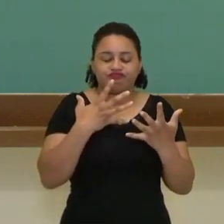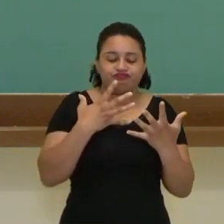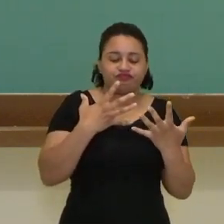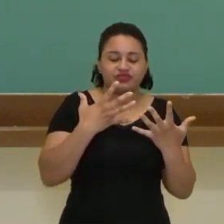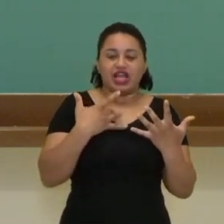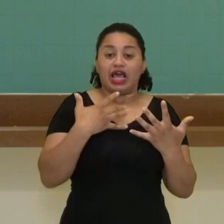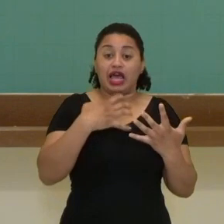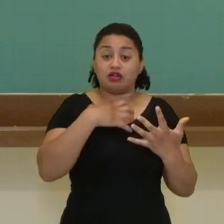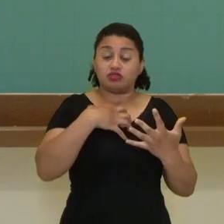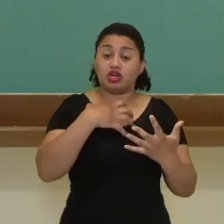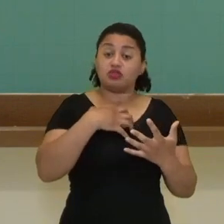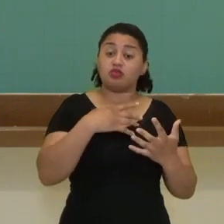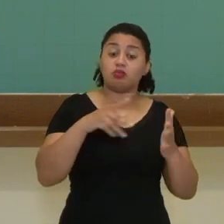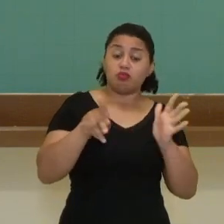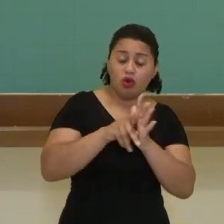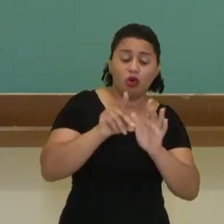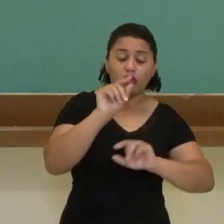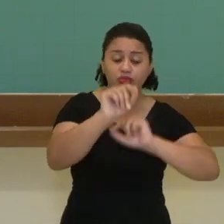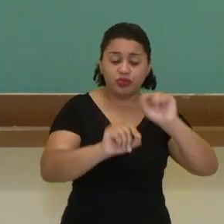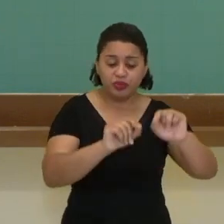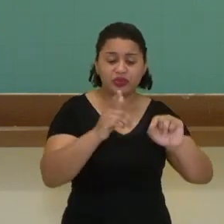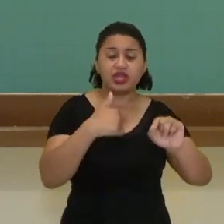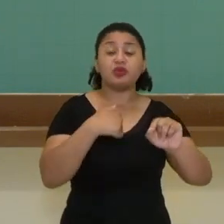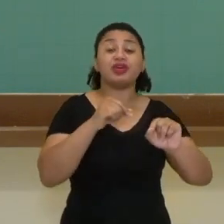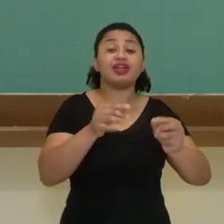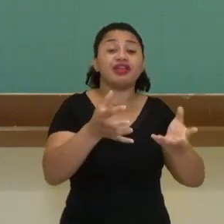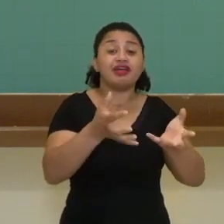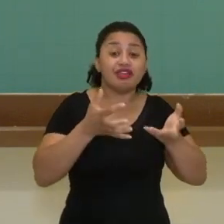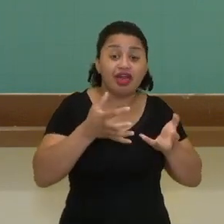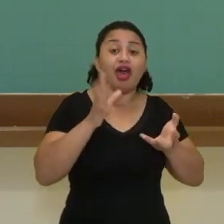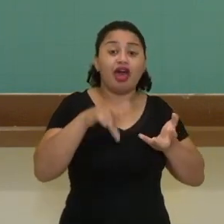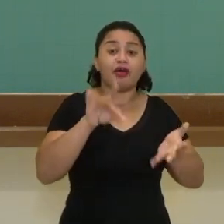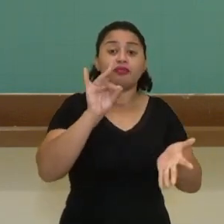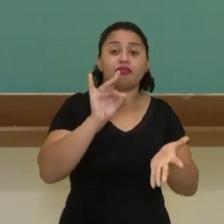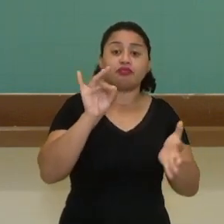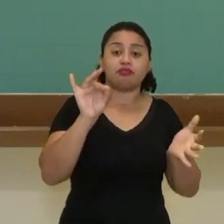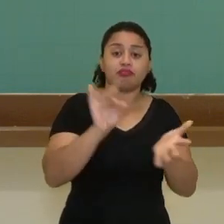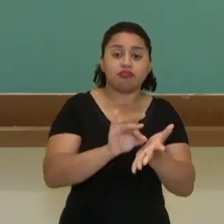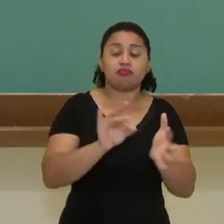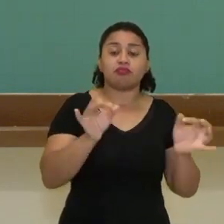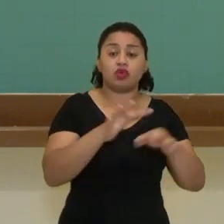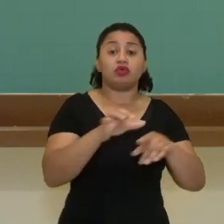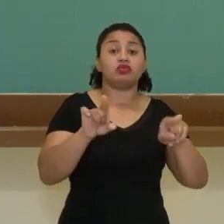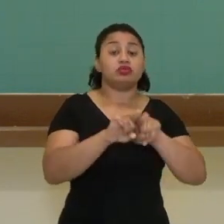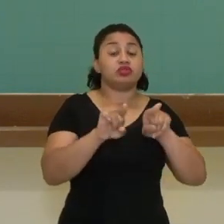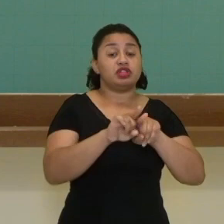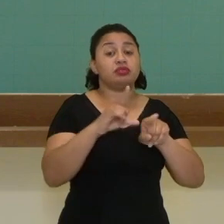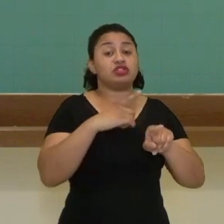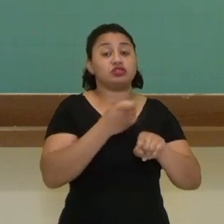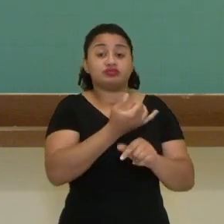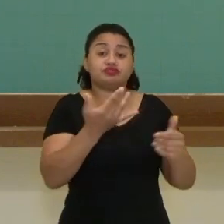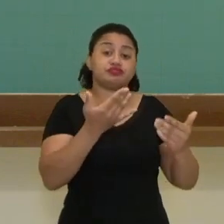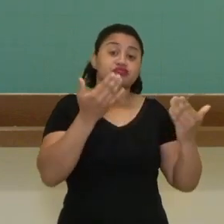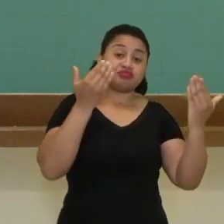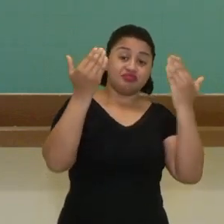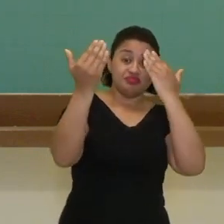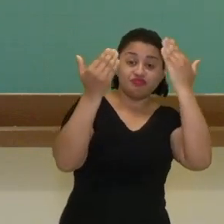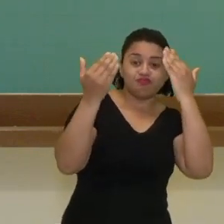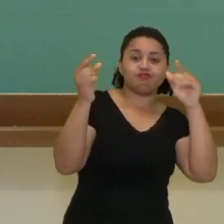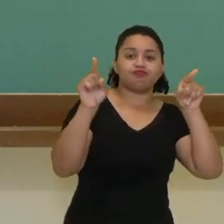muito convicto daquilo que ele quer, e ele tinha alguns problemas psicológicos também. Há